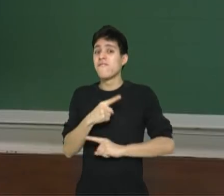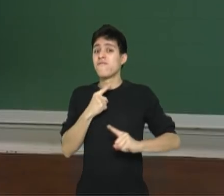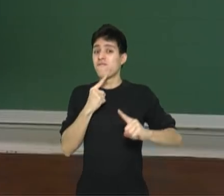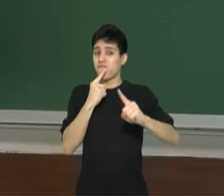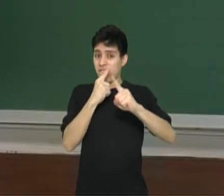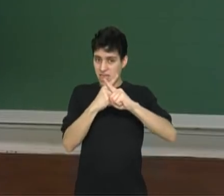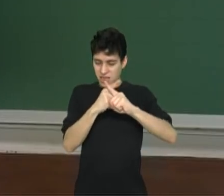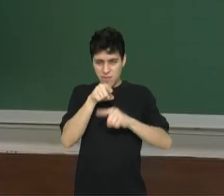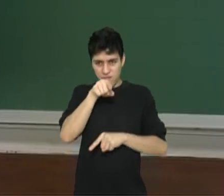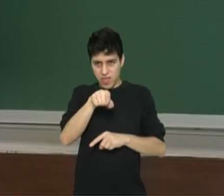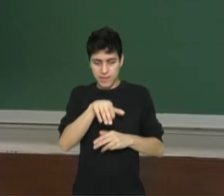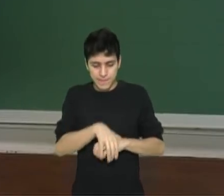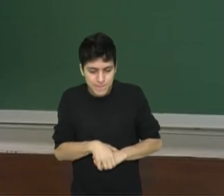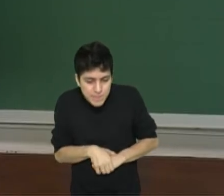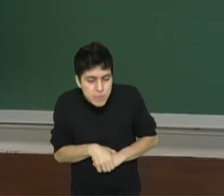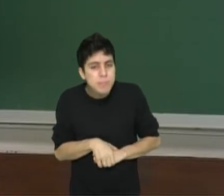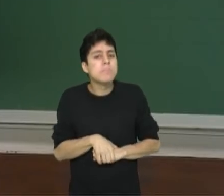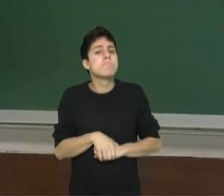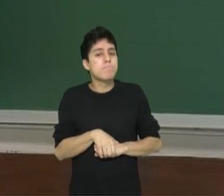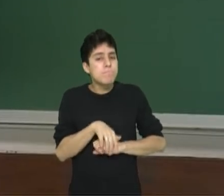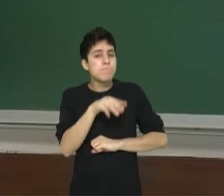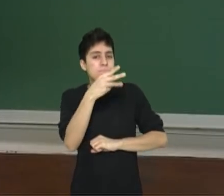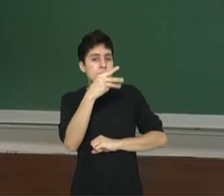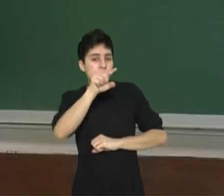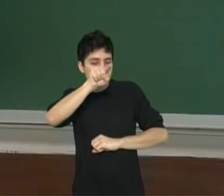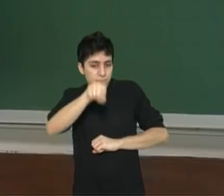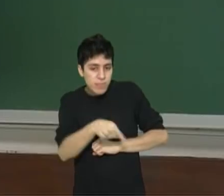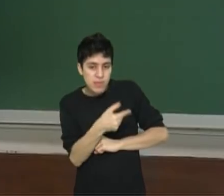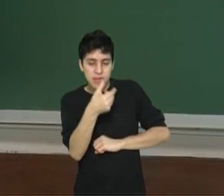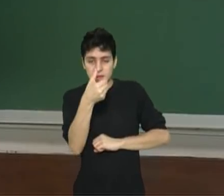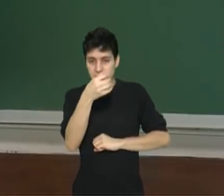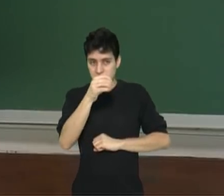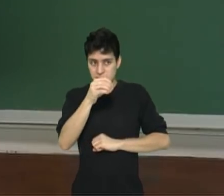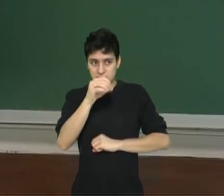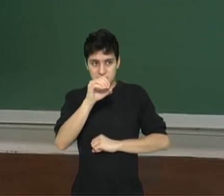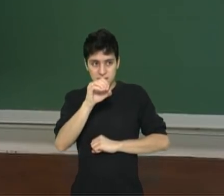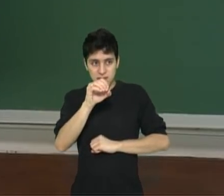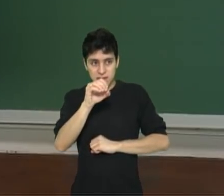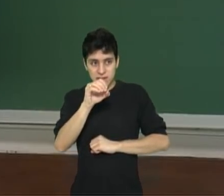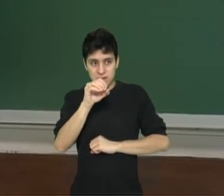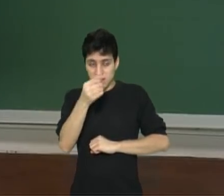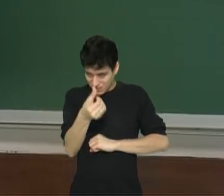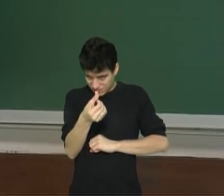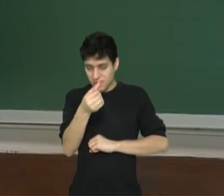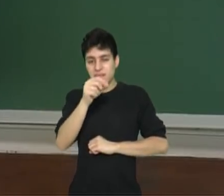tá? Então, multiplicando por 3,6, o resultado encontrado é